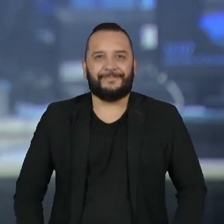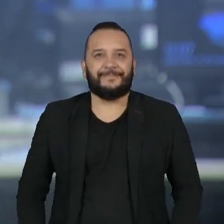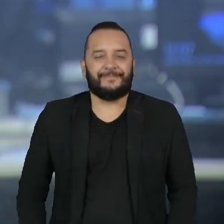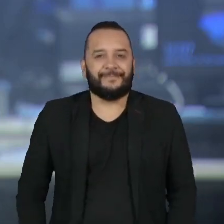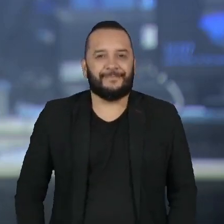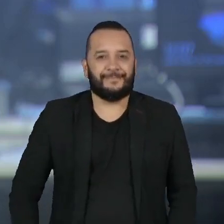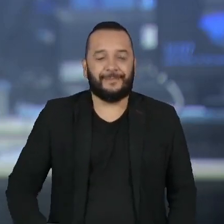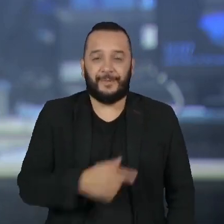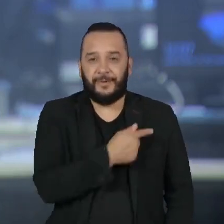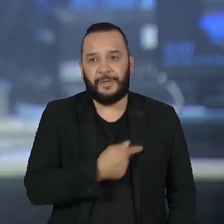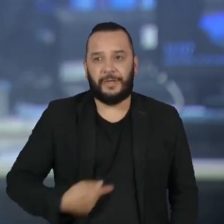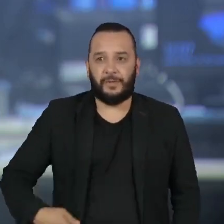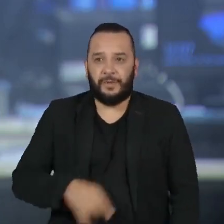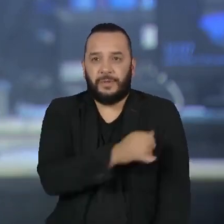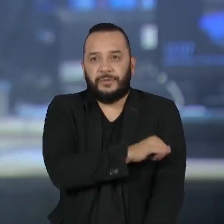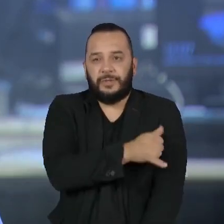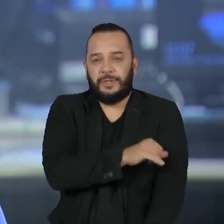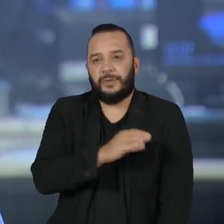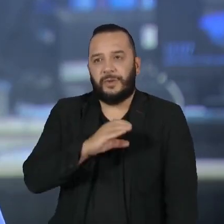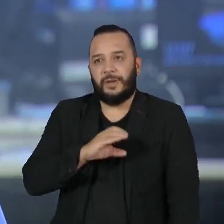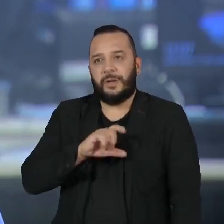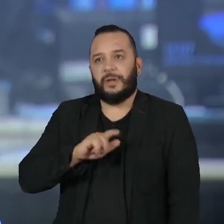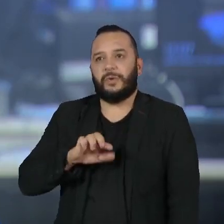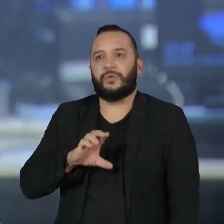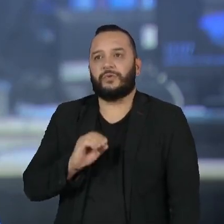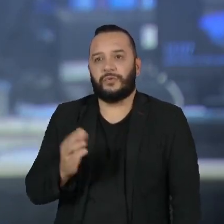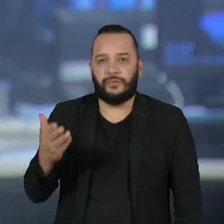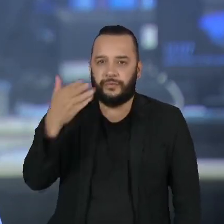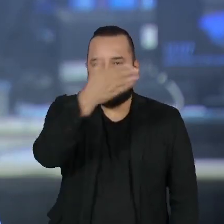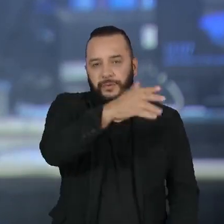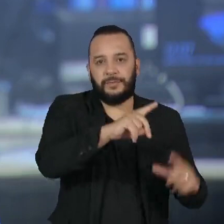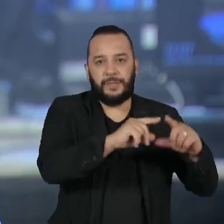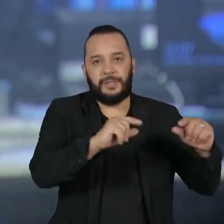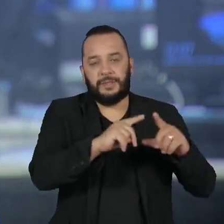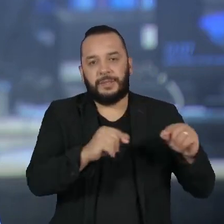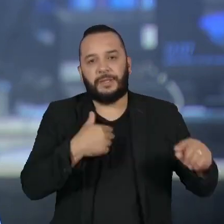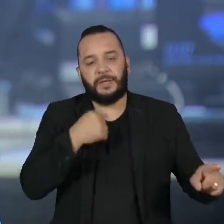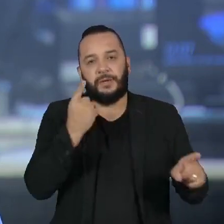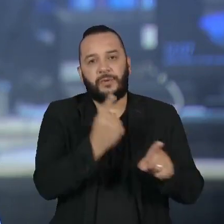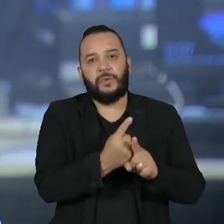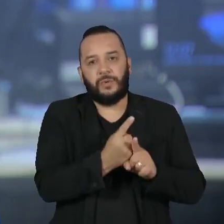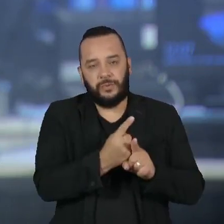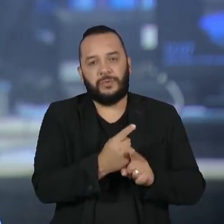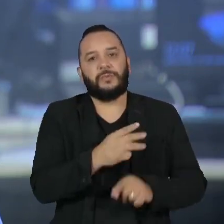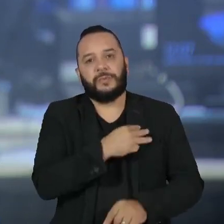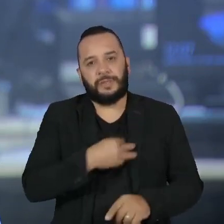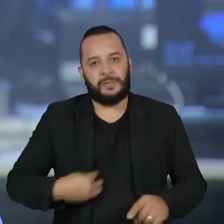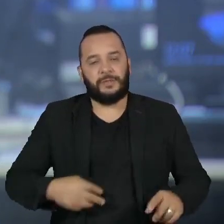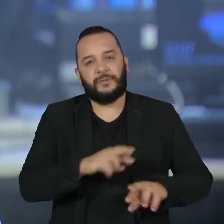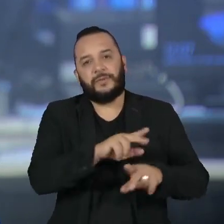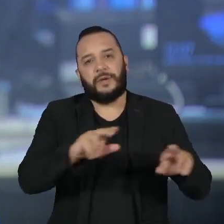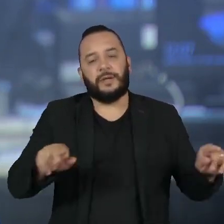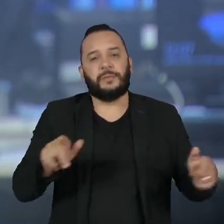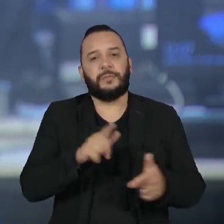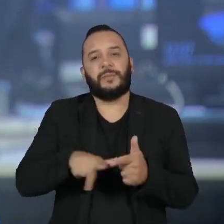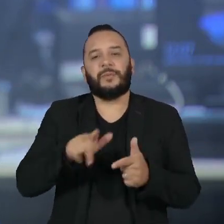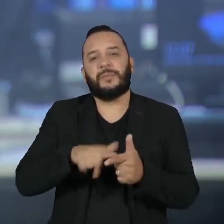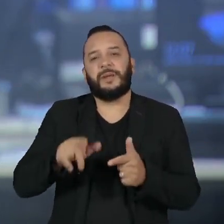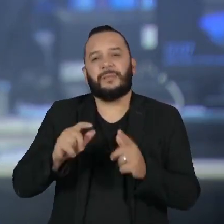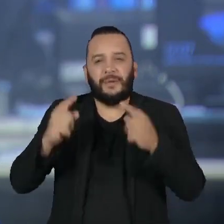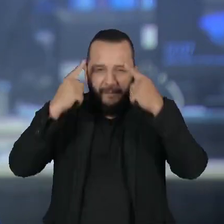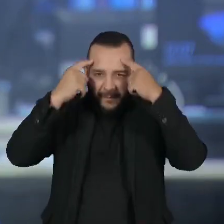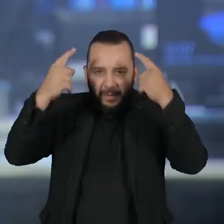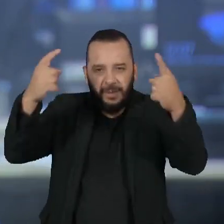o governador do Rio de Janeiro Cláudio Castro está em Brasília onde tem Encontros com diversos ministros sobre o problema da segurança